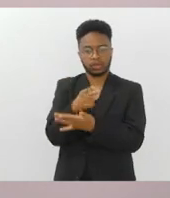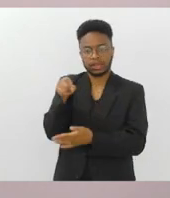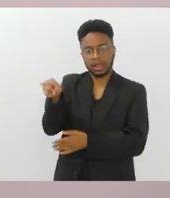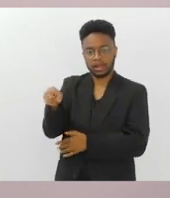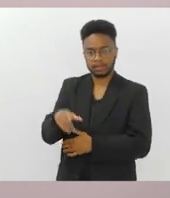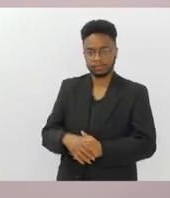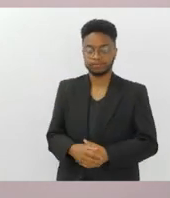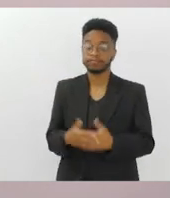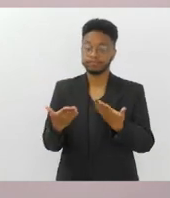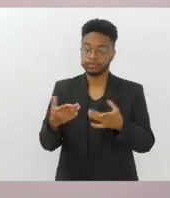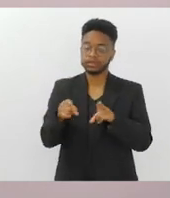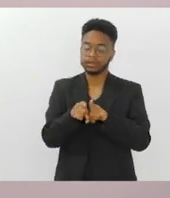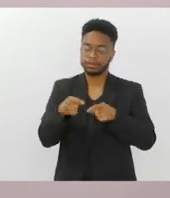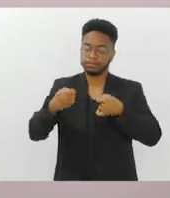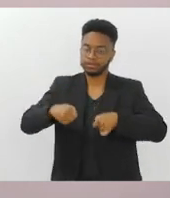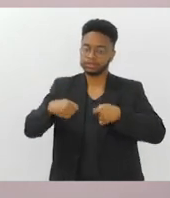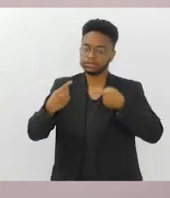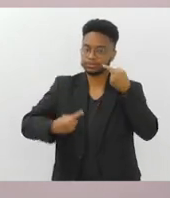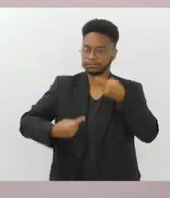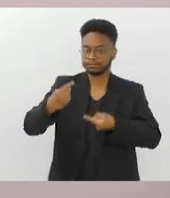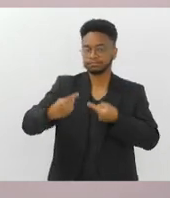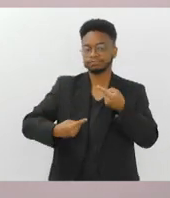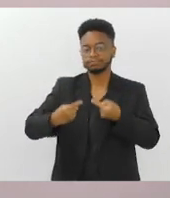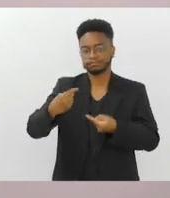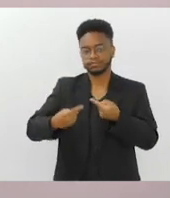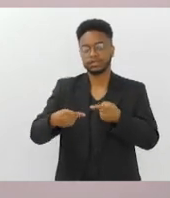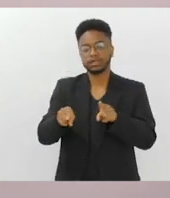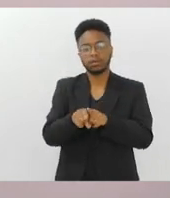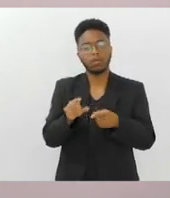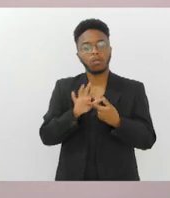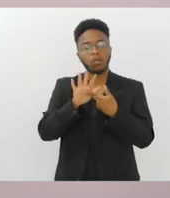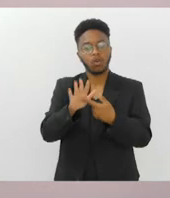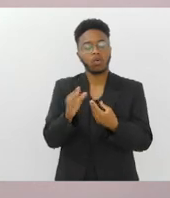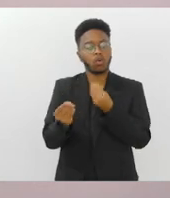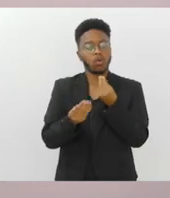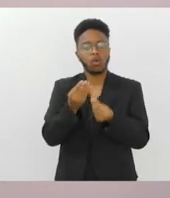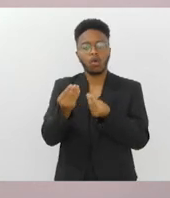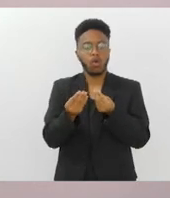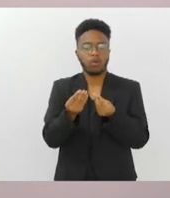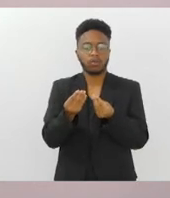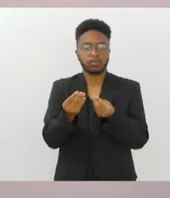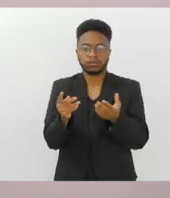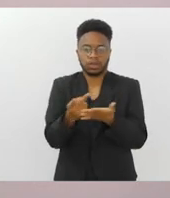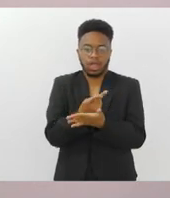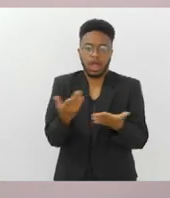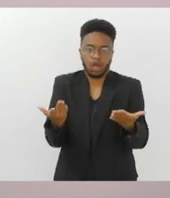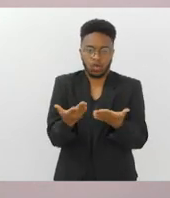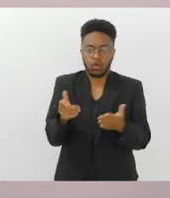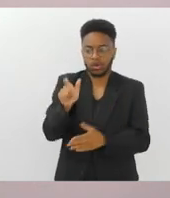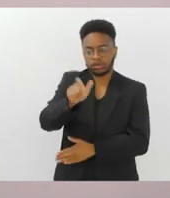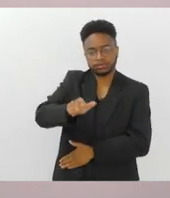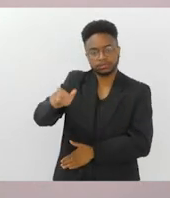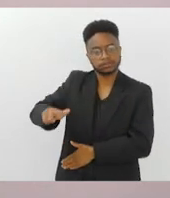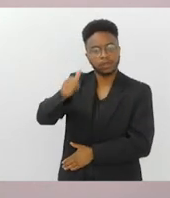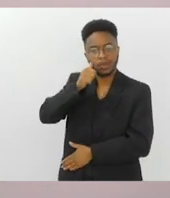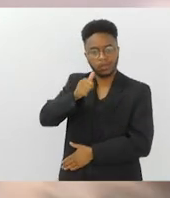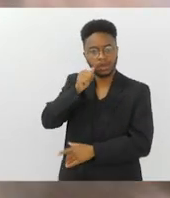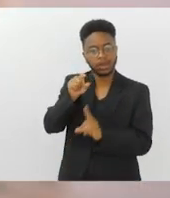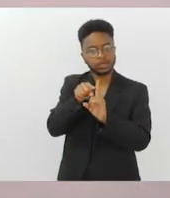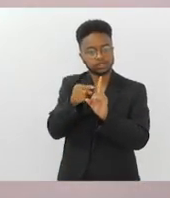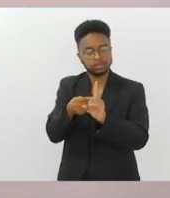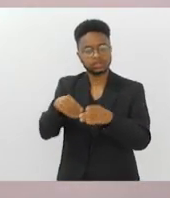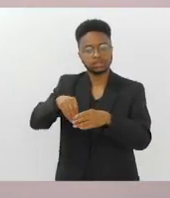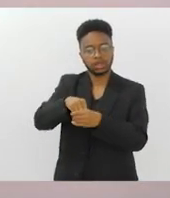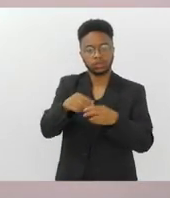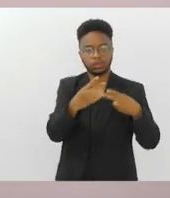debate que a gente precisa trazer, como está a situação dessas gestantes dentro do sistema